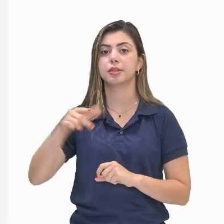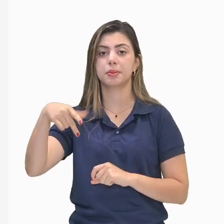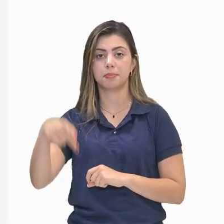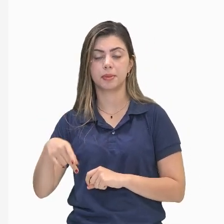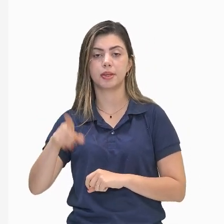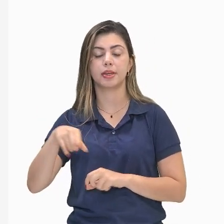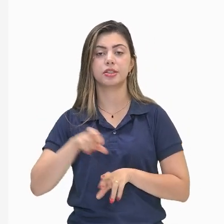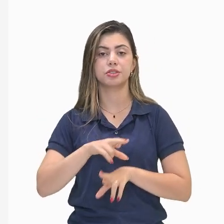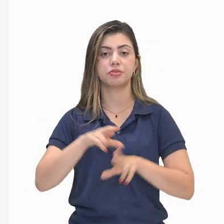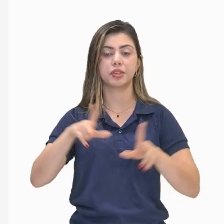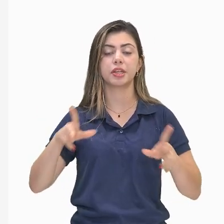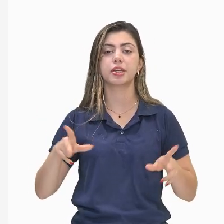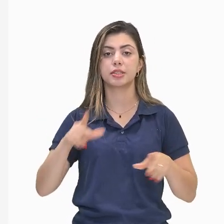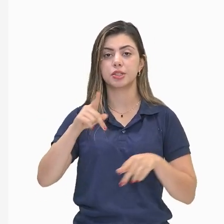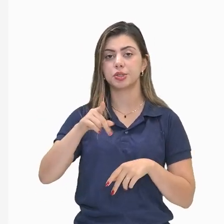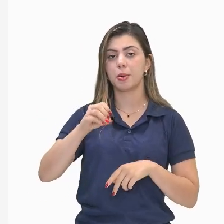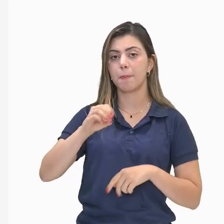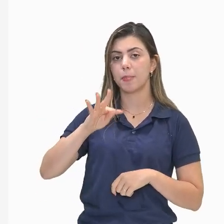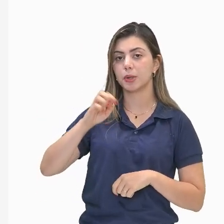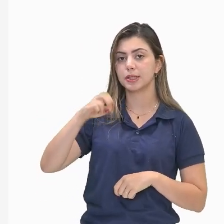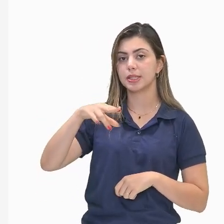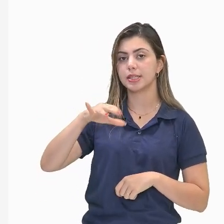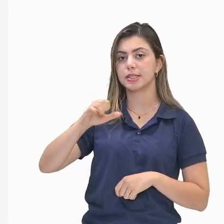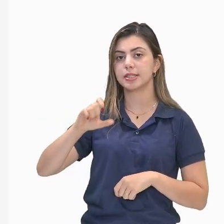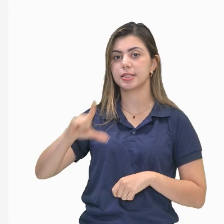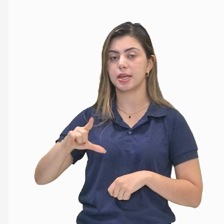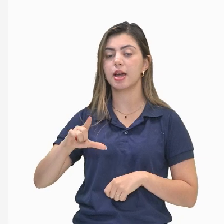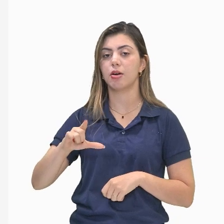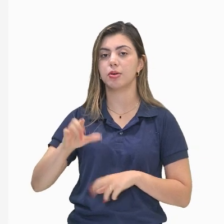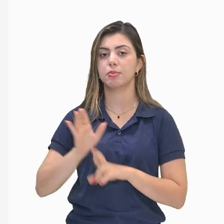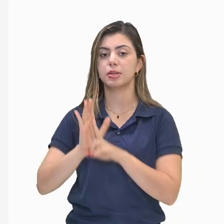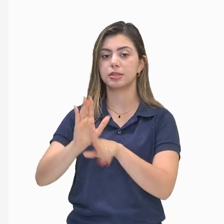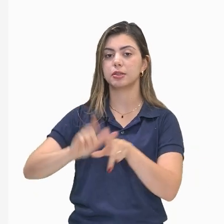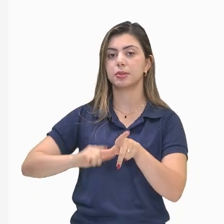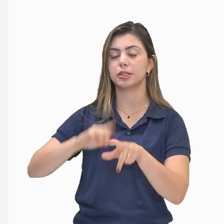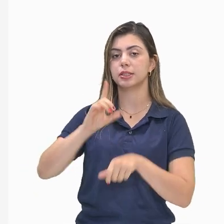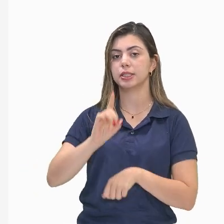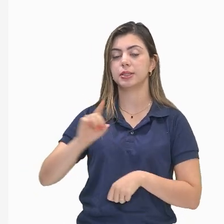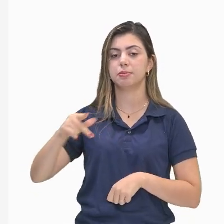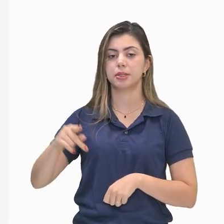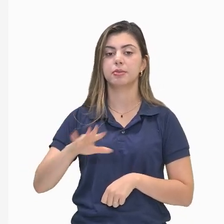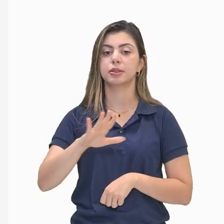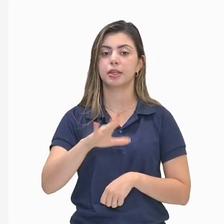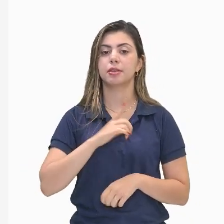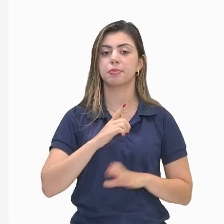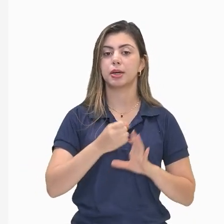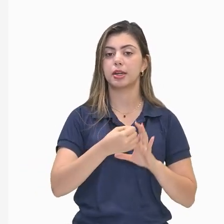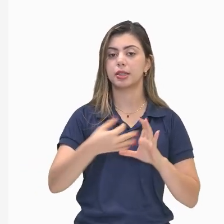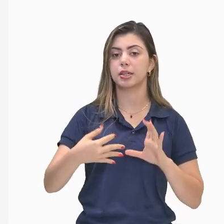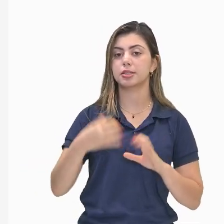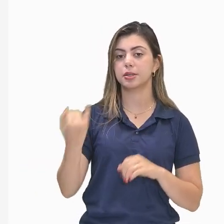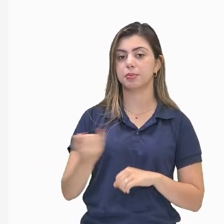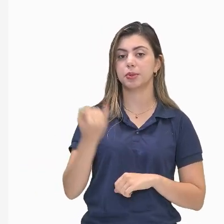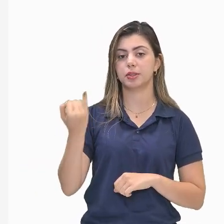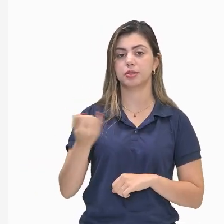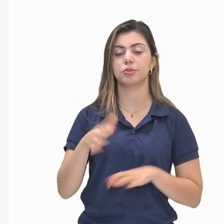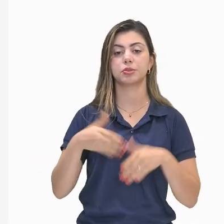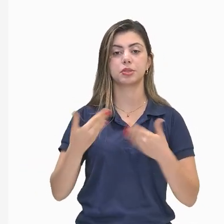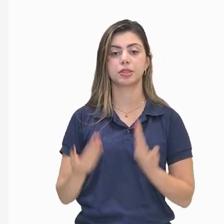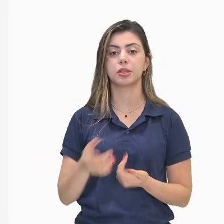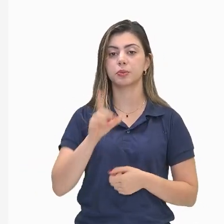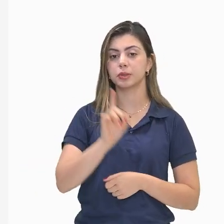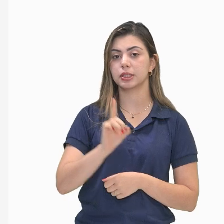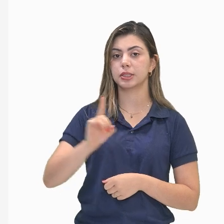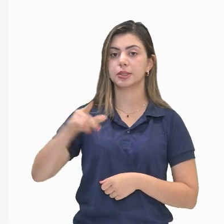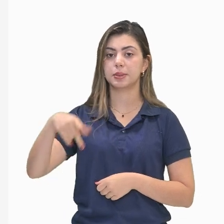de DDP, nós temos agora uma característica da associação também importante. Vamos ver. A diferença de potencial,